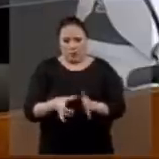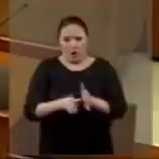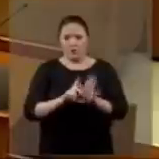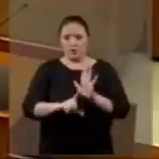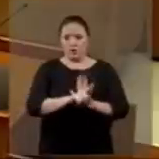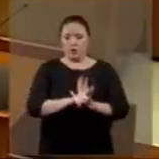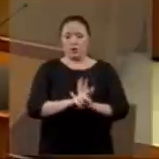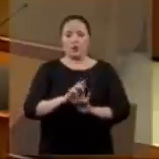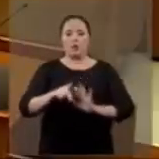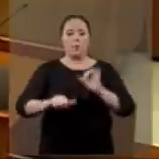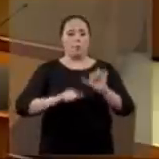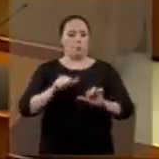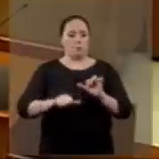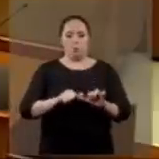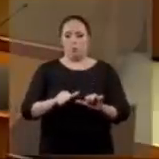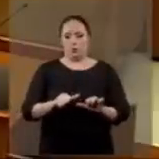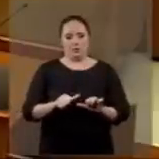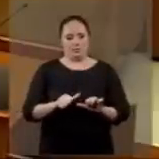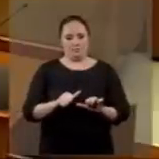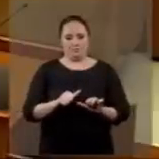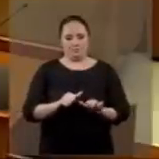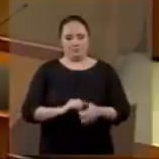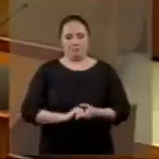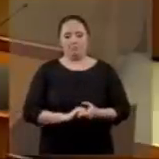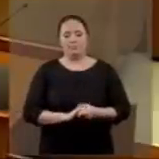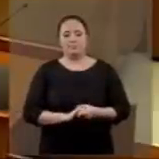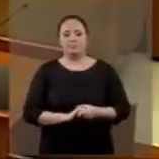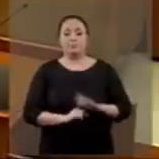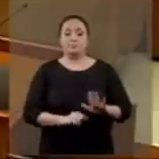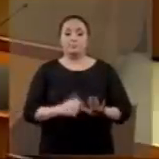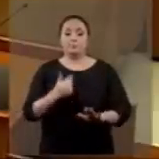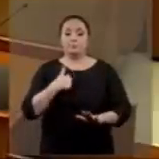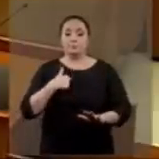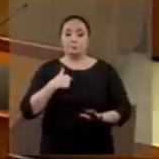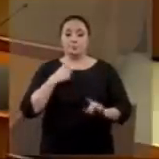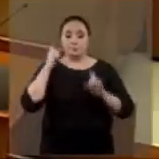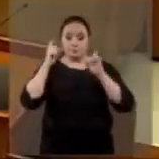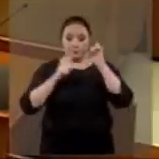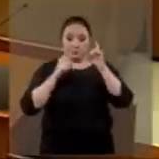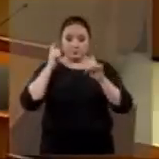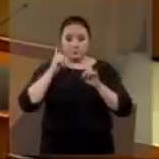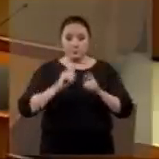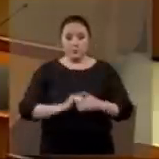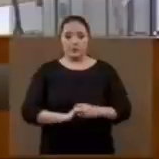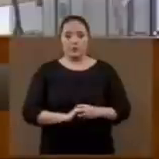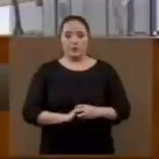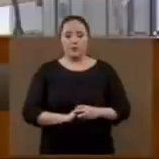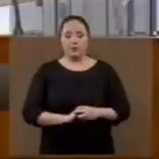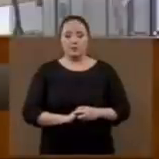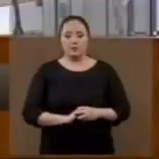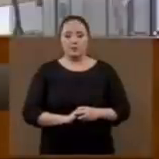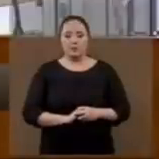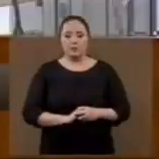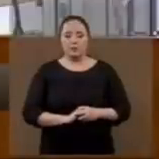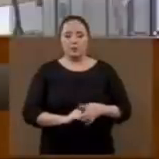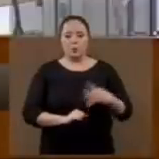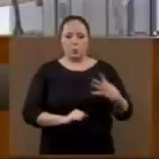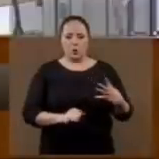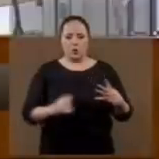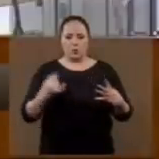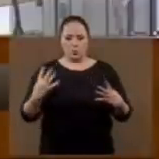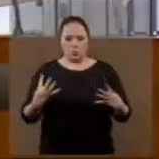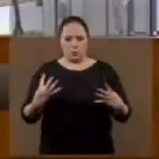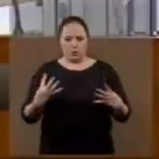Então, não altera o raciocínio. A minha preocupação apenas é... Então, nós temos 4 votos no sentido, 4 votos em outro. 4 votos, exatamente.